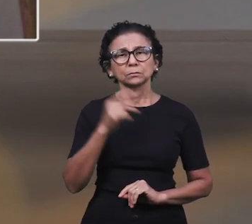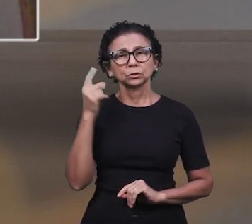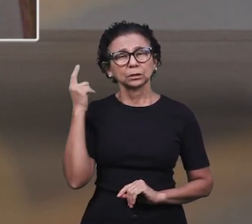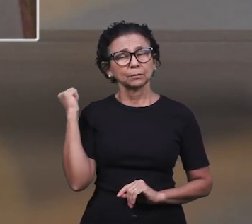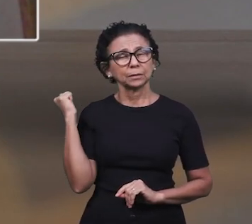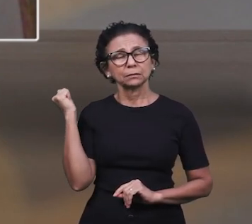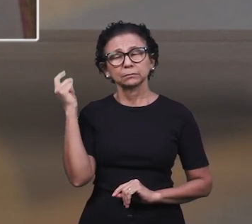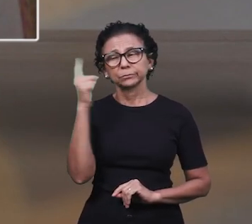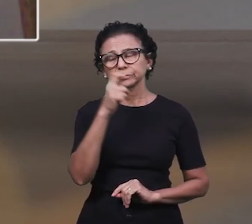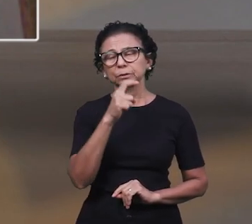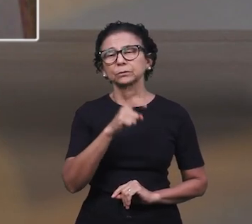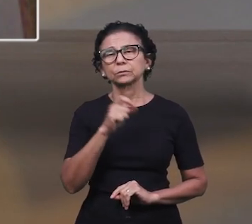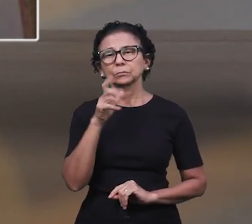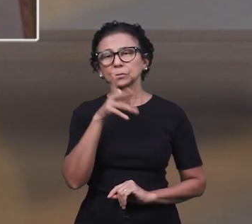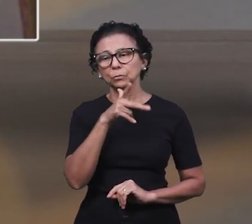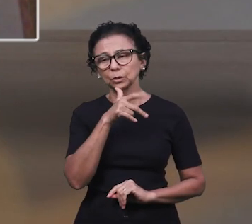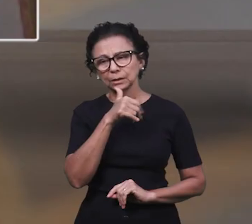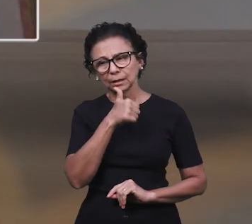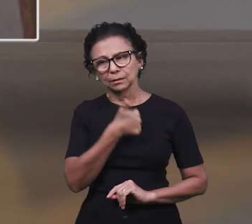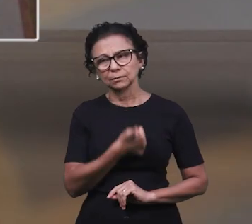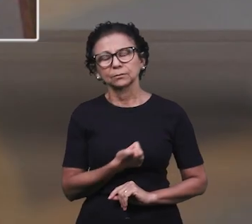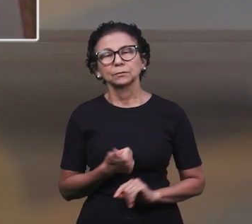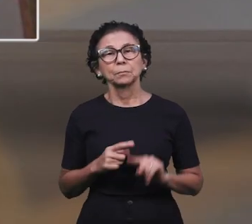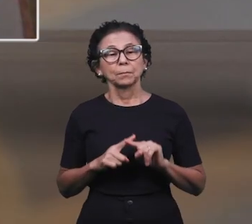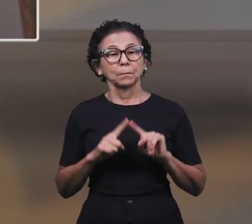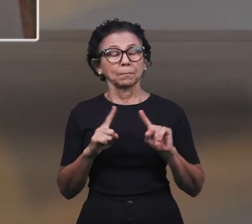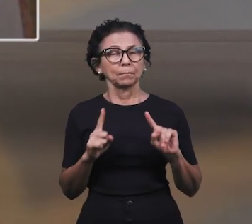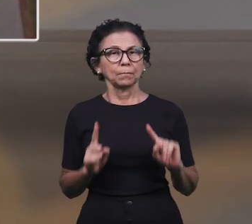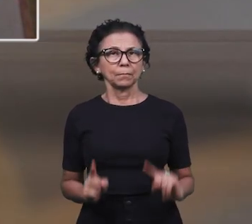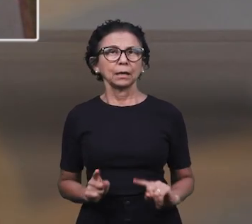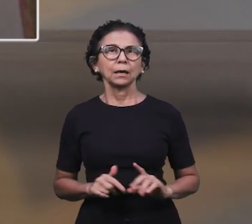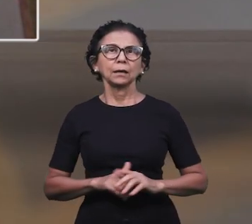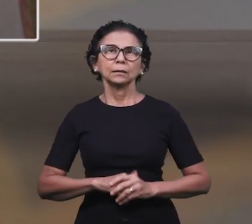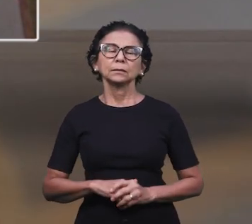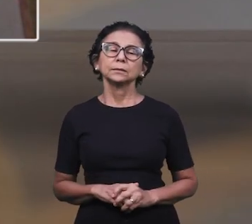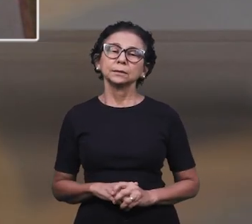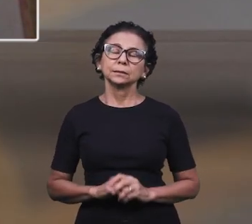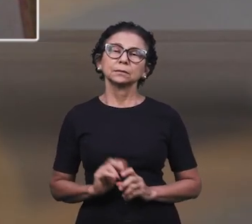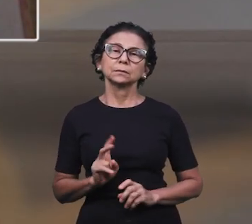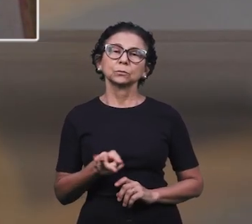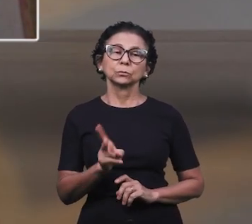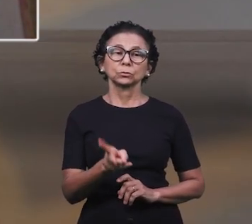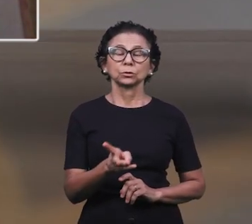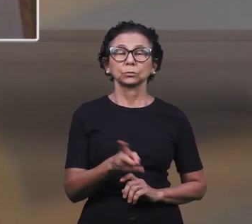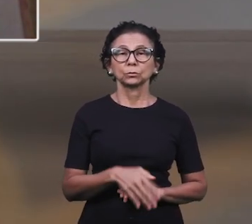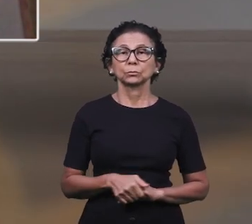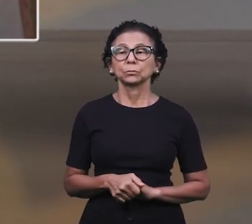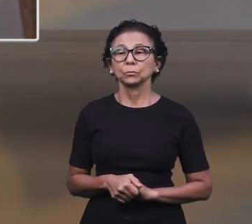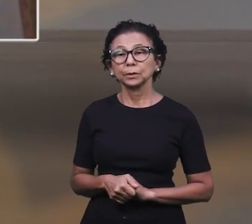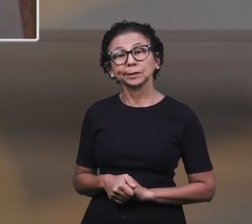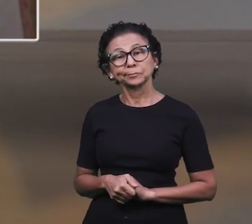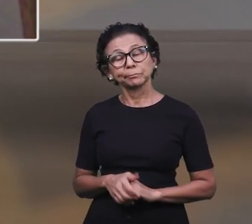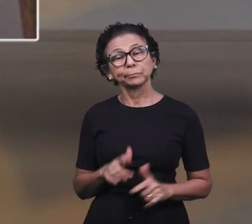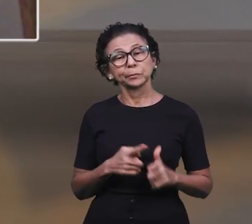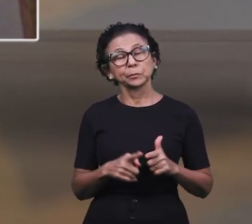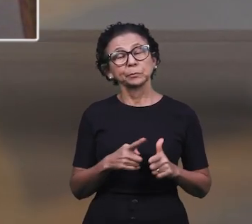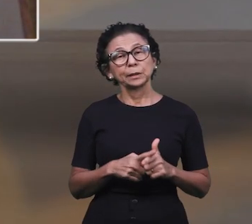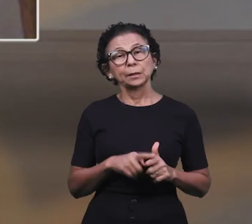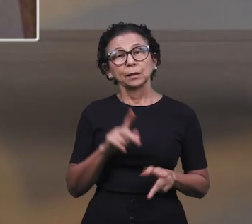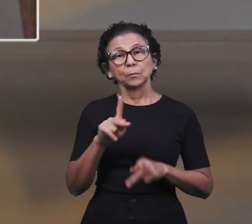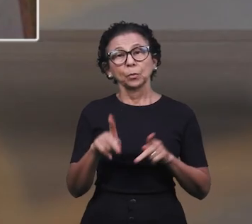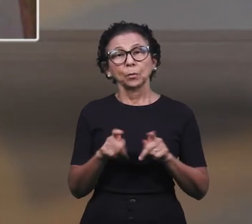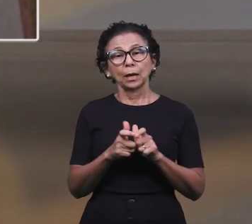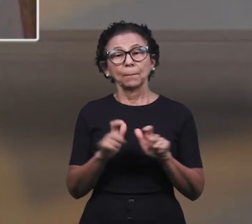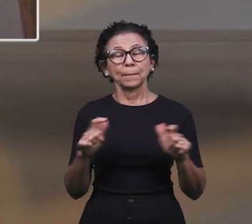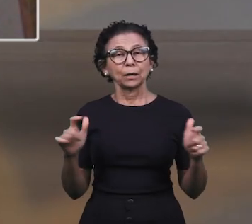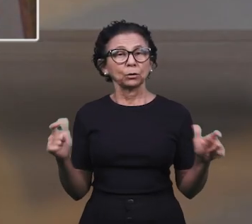anteriormente. Mas ainda temos uma situação em que a grande parte da população